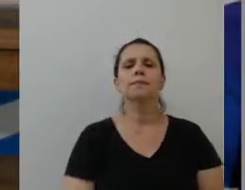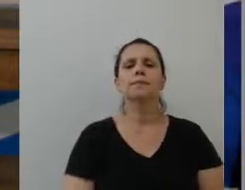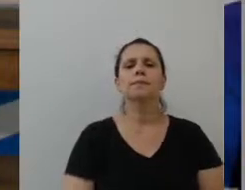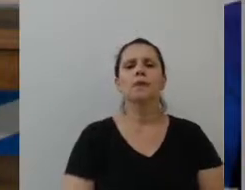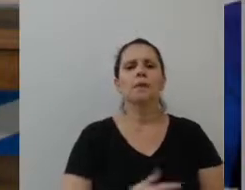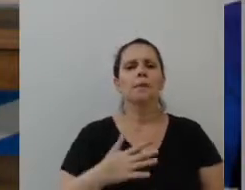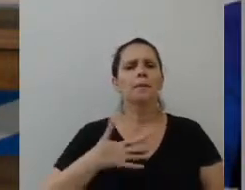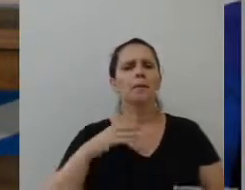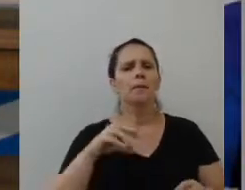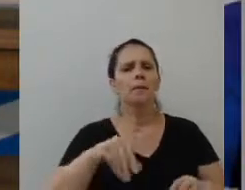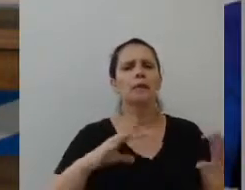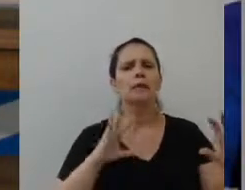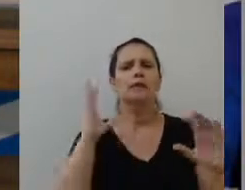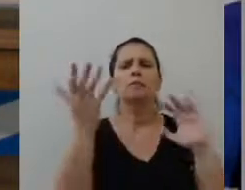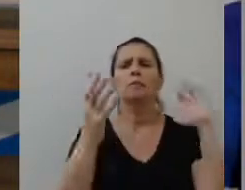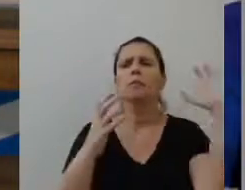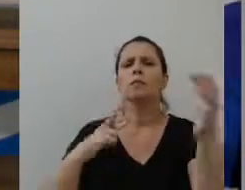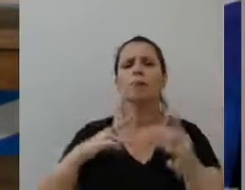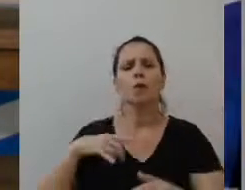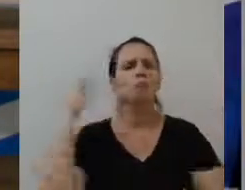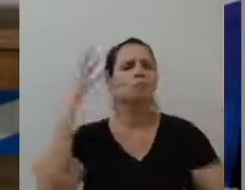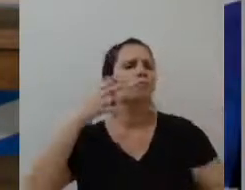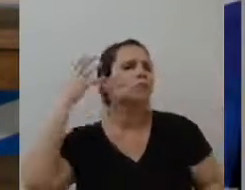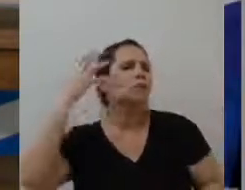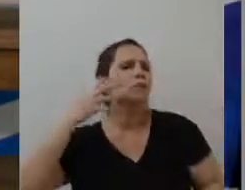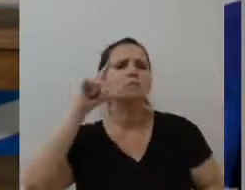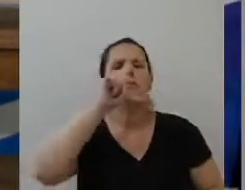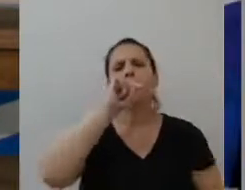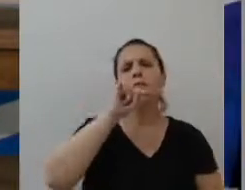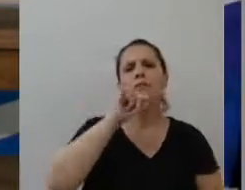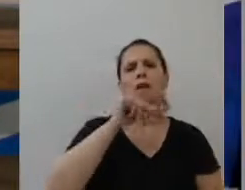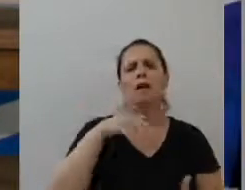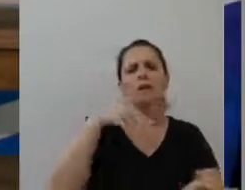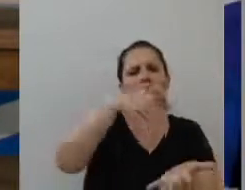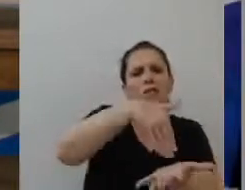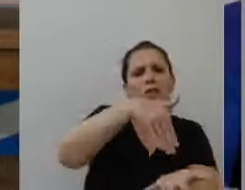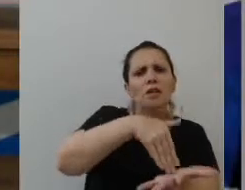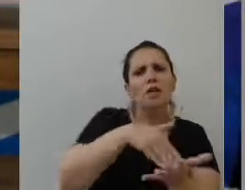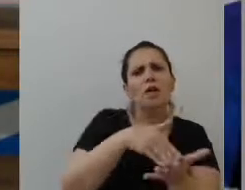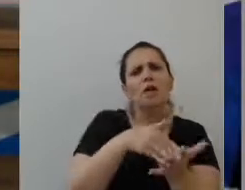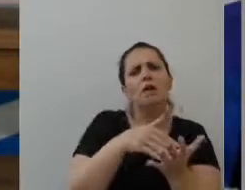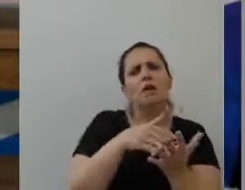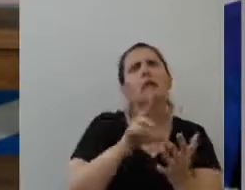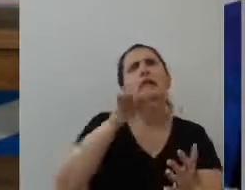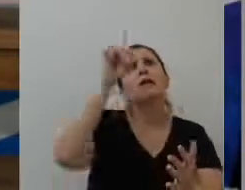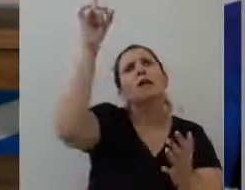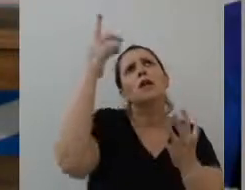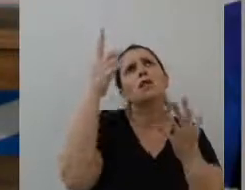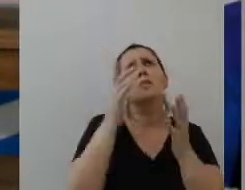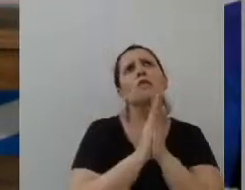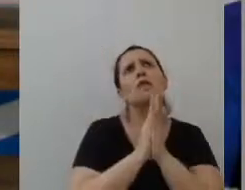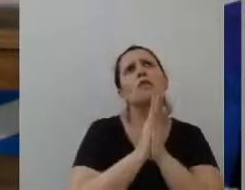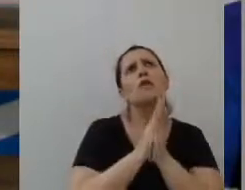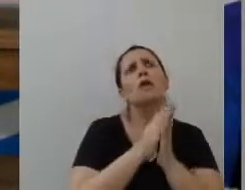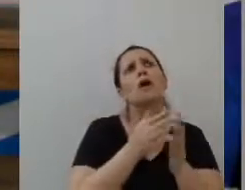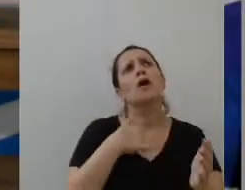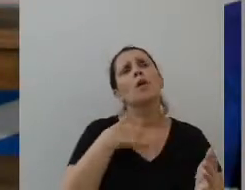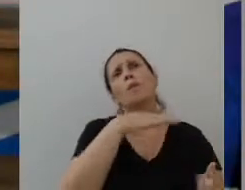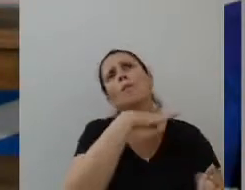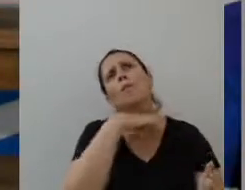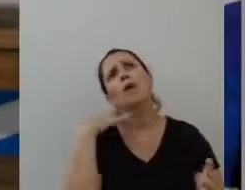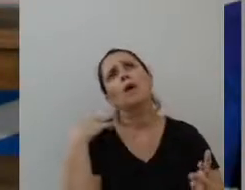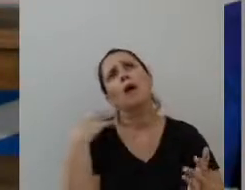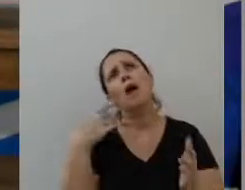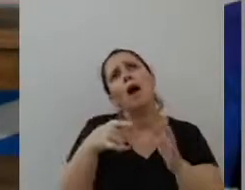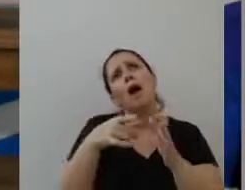lá. Minha terra tem palmeiras onde canta o sabiá. No final do texto ele faz um pedido. Não permita Deus que eu morra. Olha a marca de